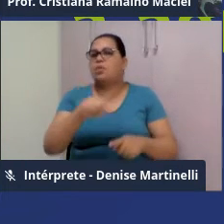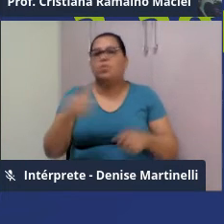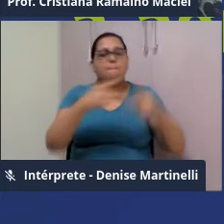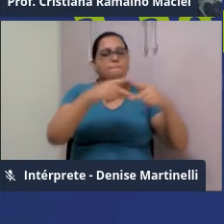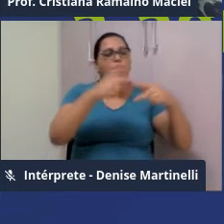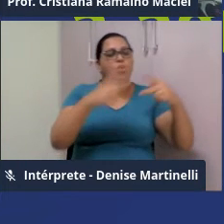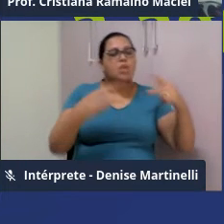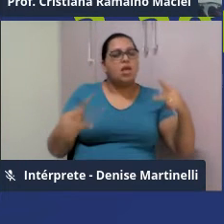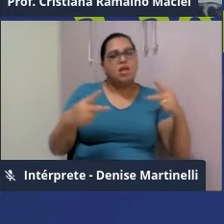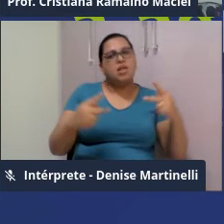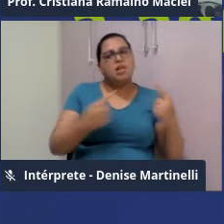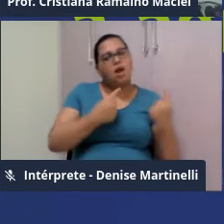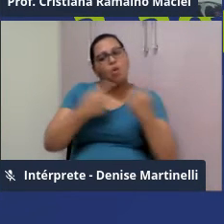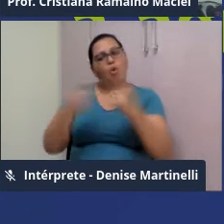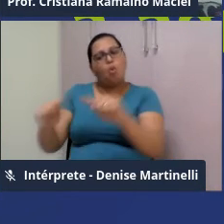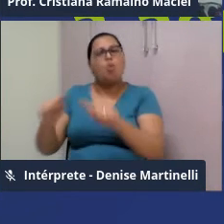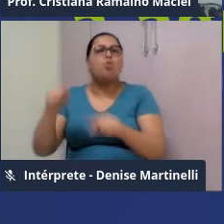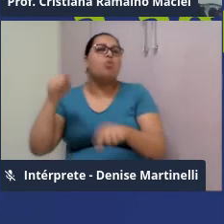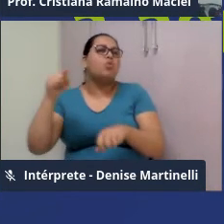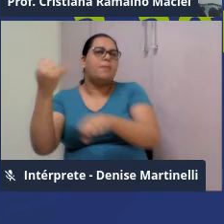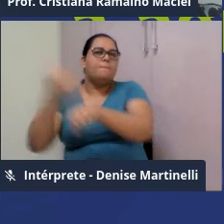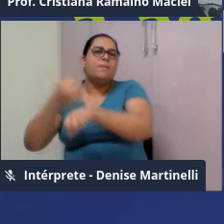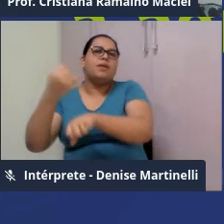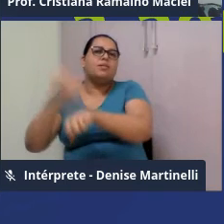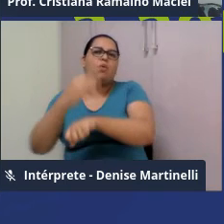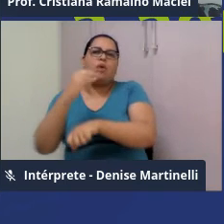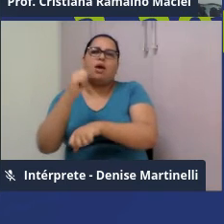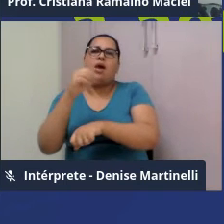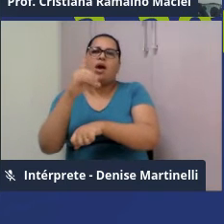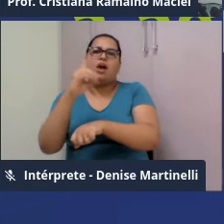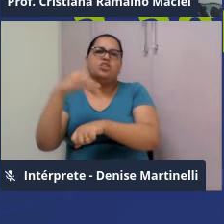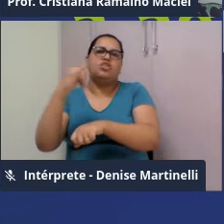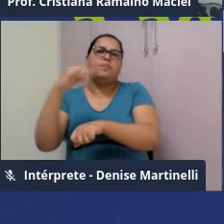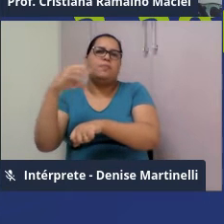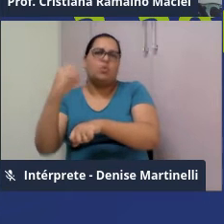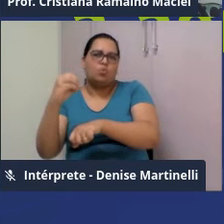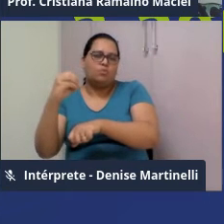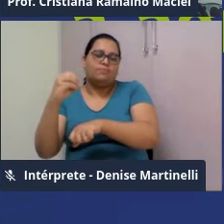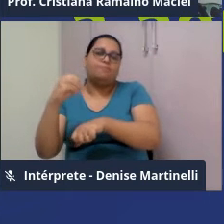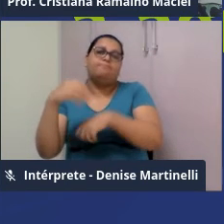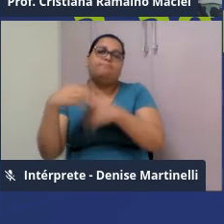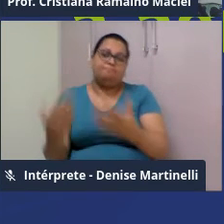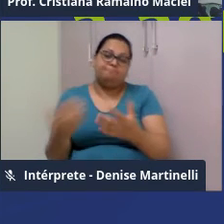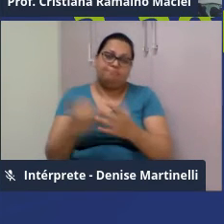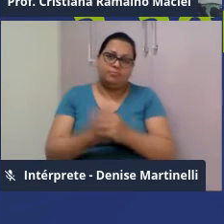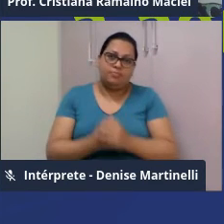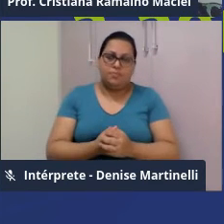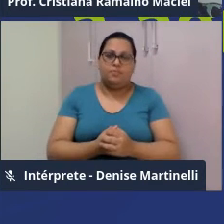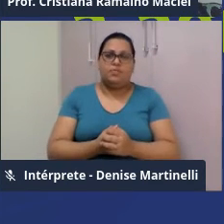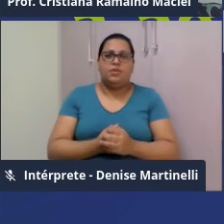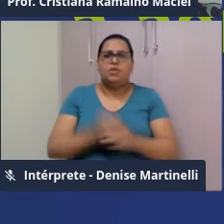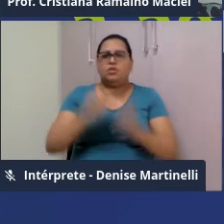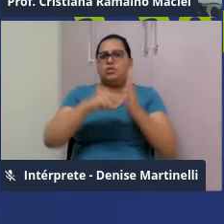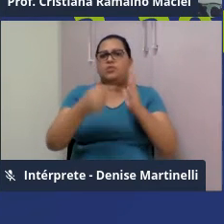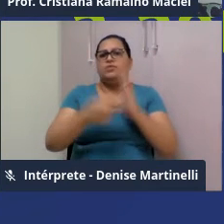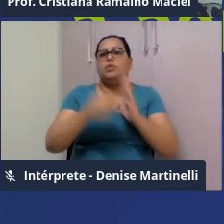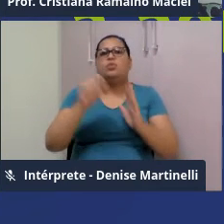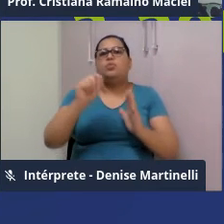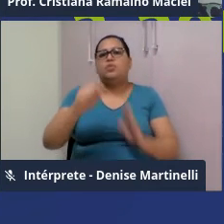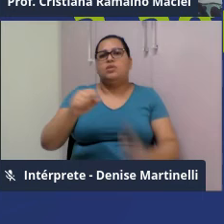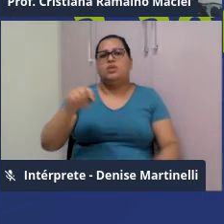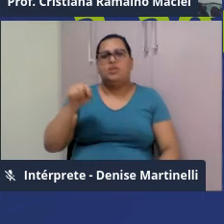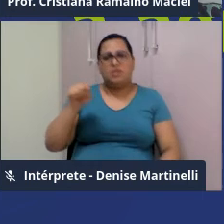não acumula em seus tecidos. Isso quer dizer o quê? Do ponto de vista do cádmio, se eu comer